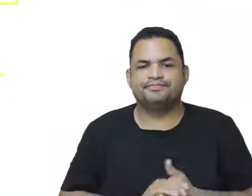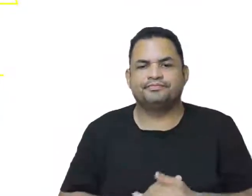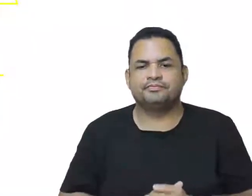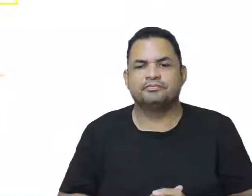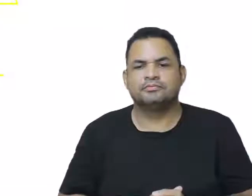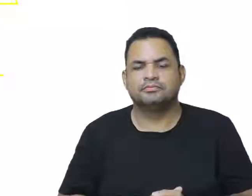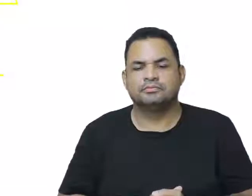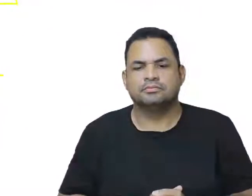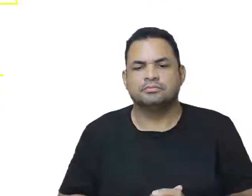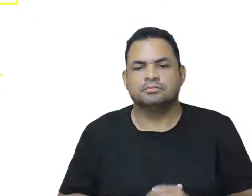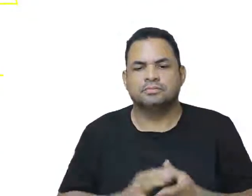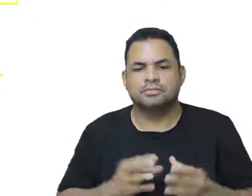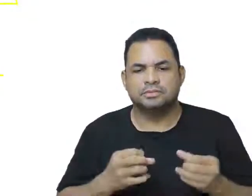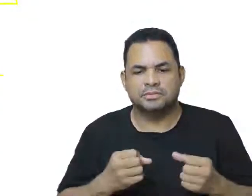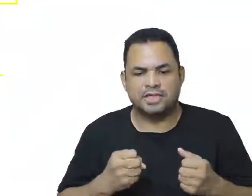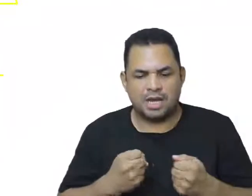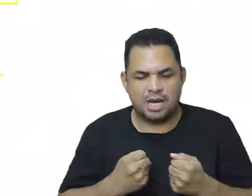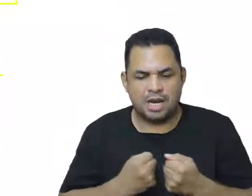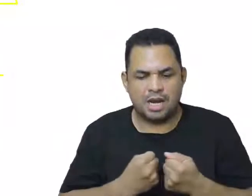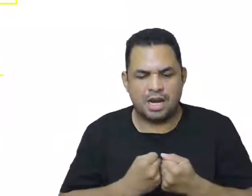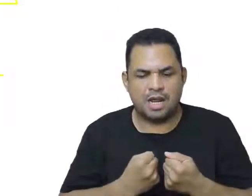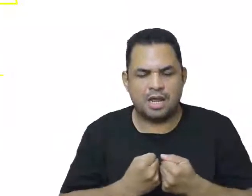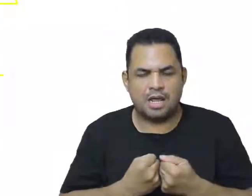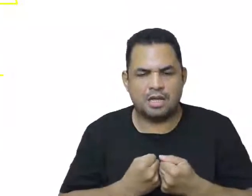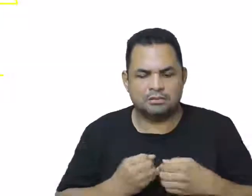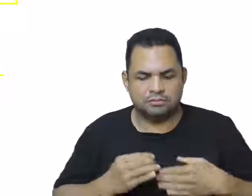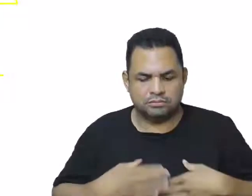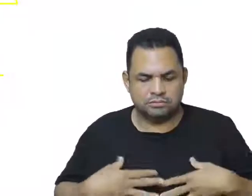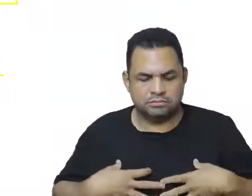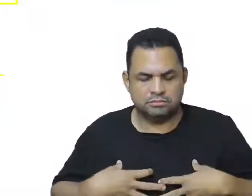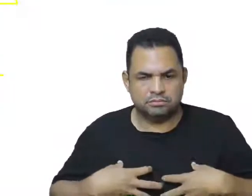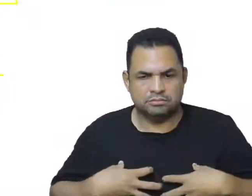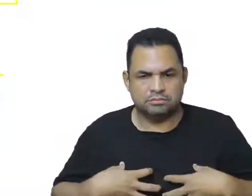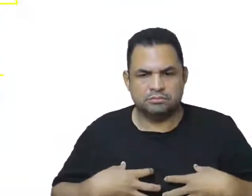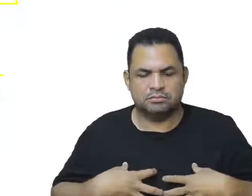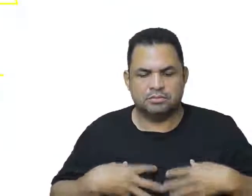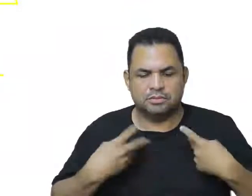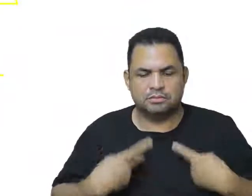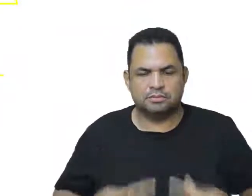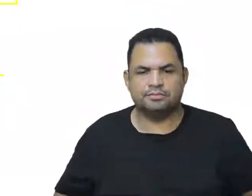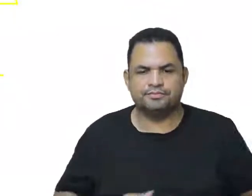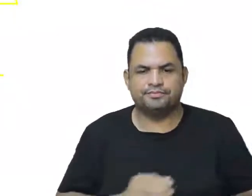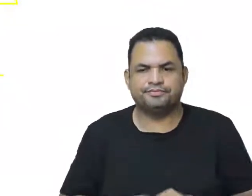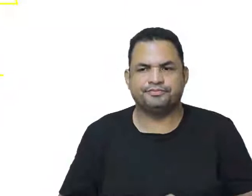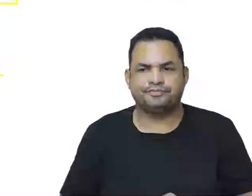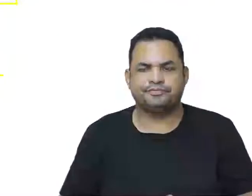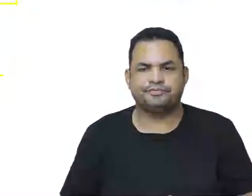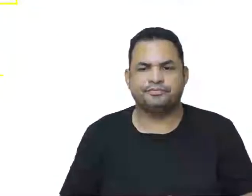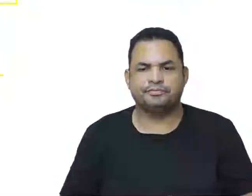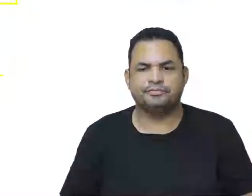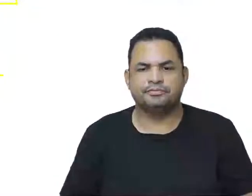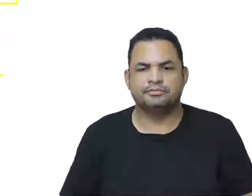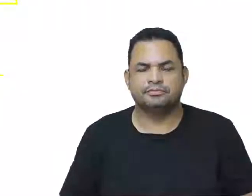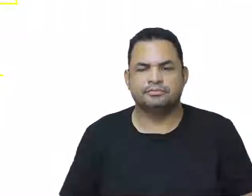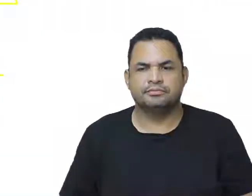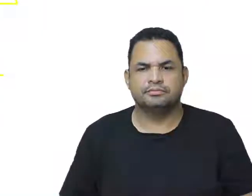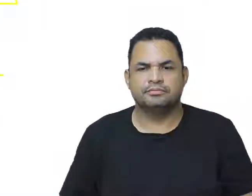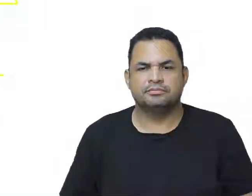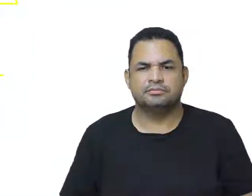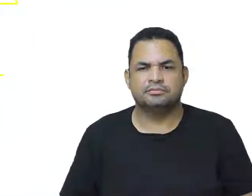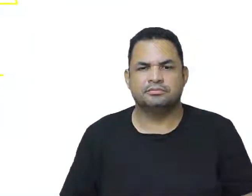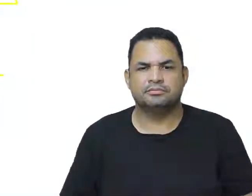estão colados à parede interna do tecido pela hipoderme, tá